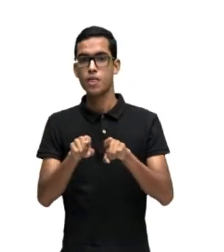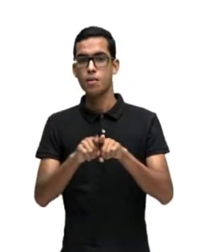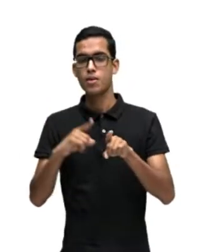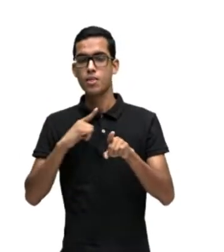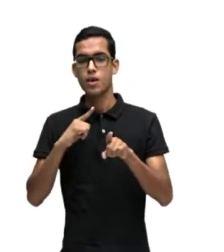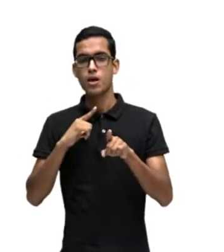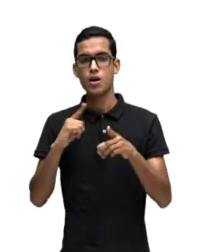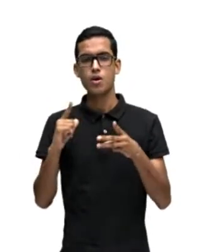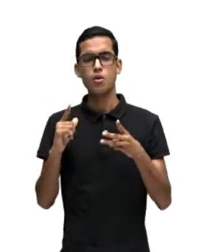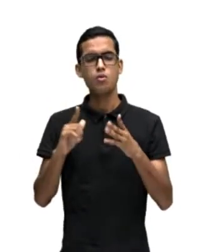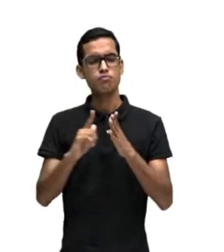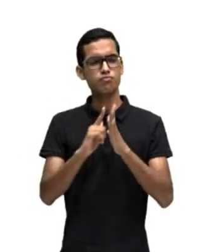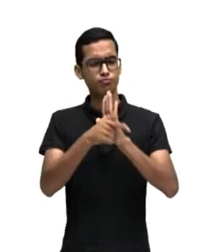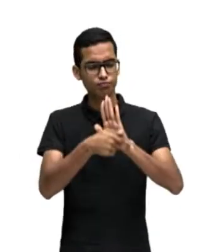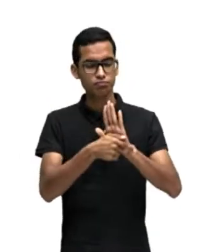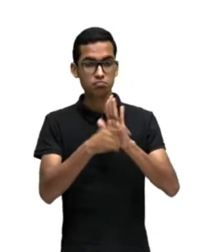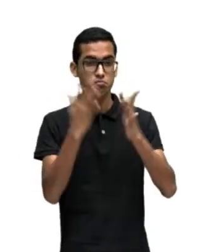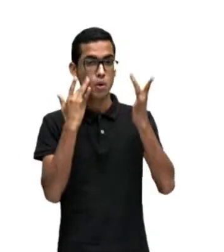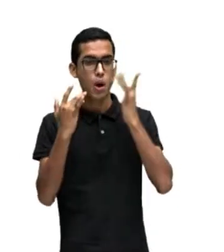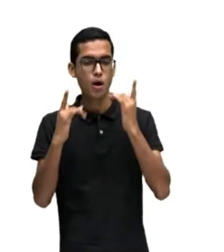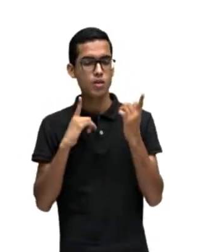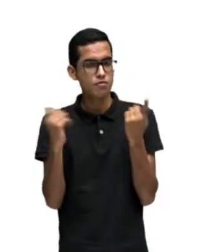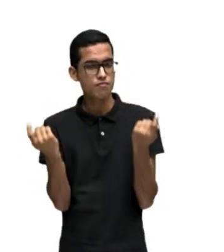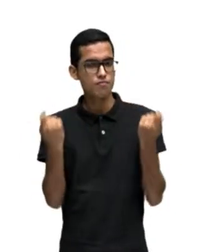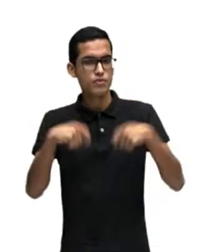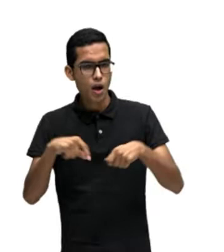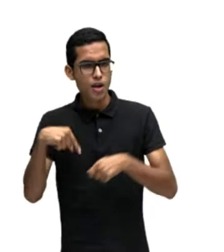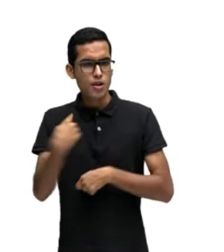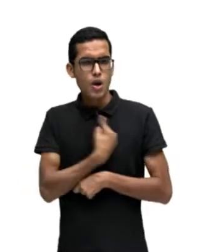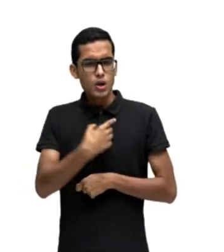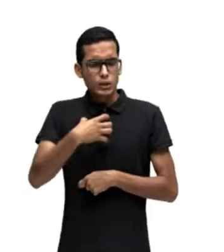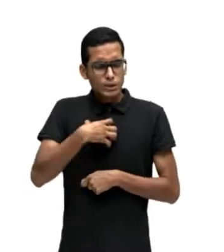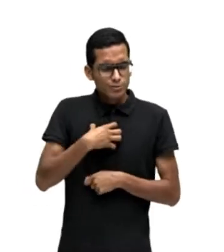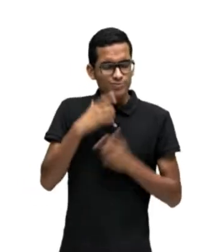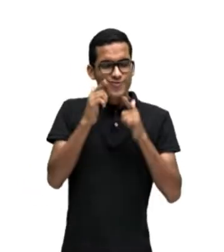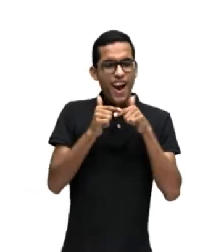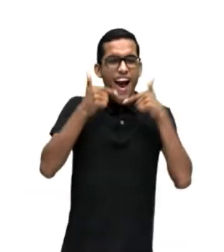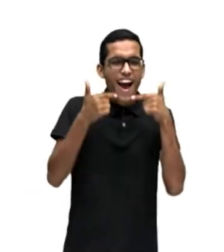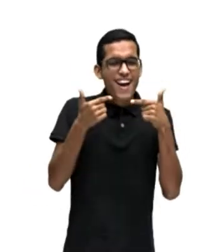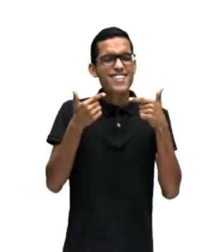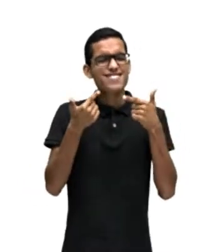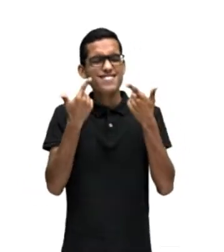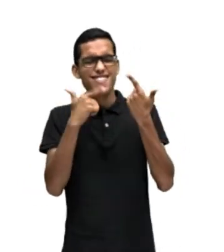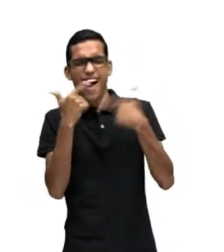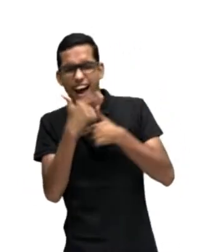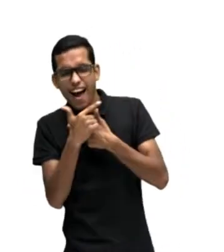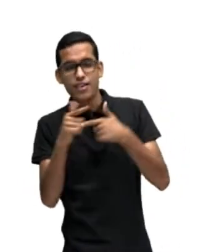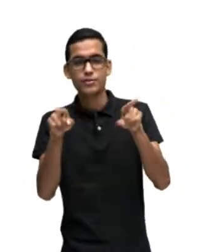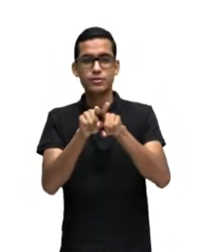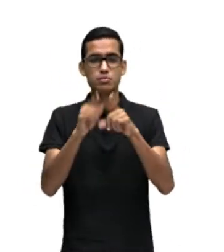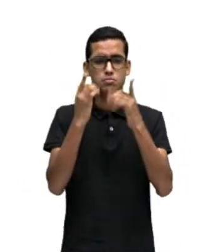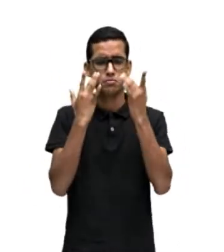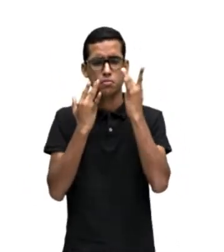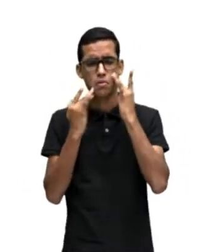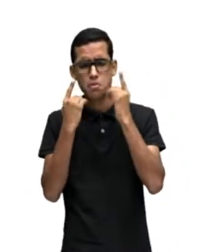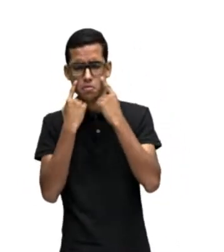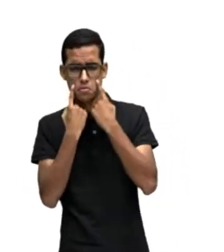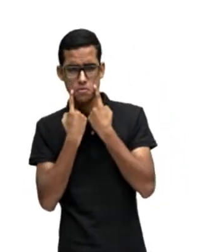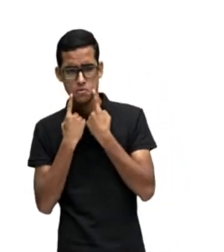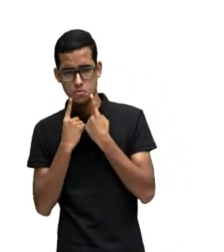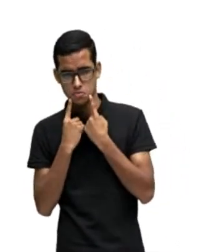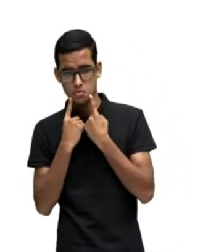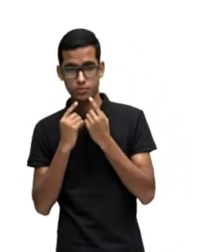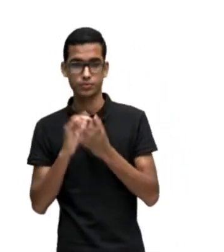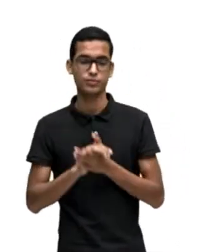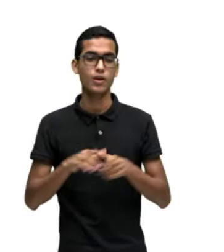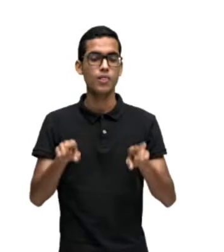gêneros do teatro, eles têm essa possibilidade de fazer a gente rir, de fazer a gente chorar, né? Por exemplo, a gente tem a comédia, que